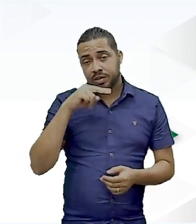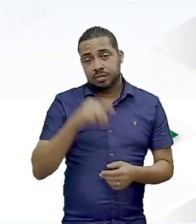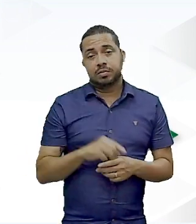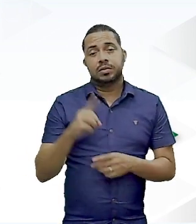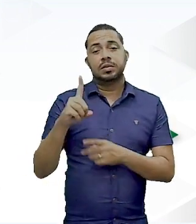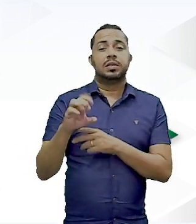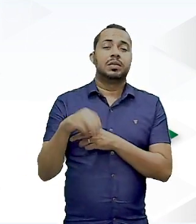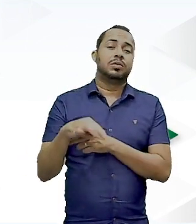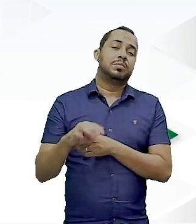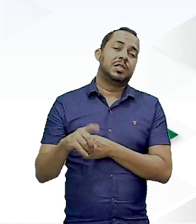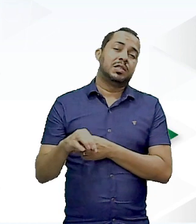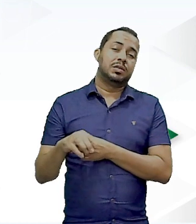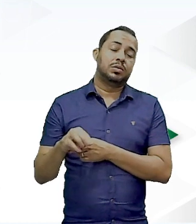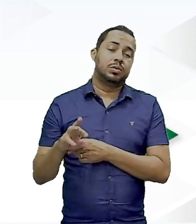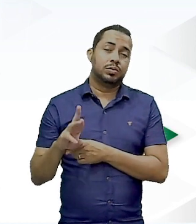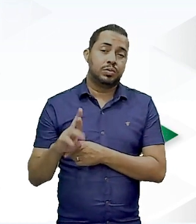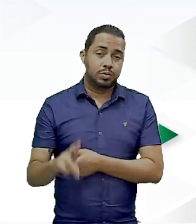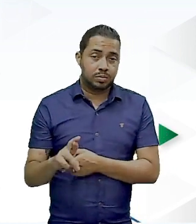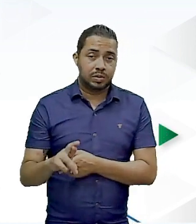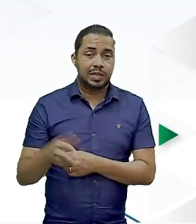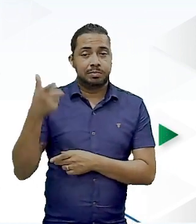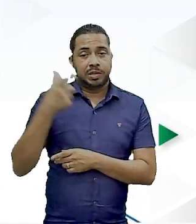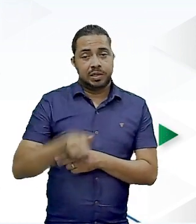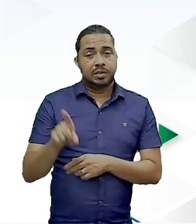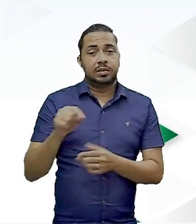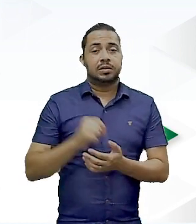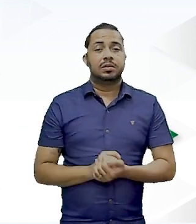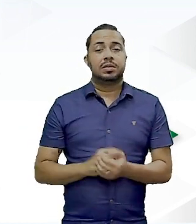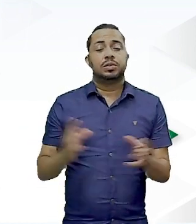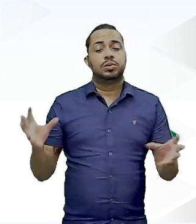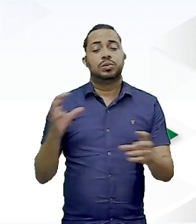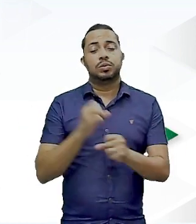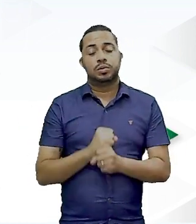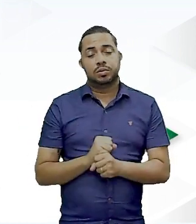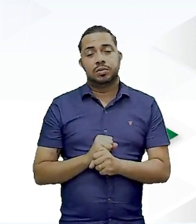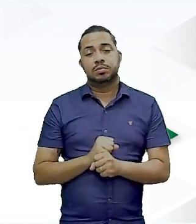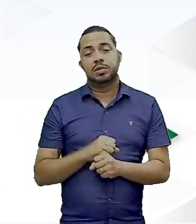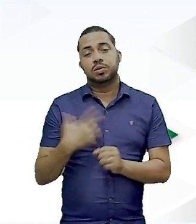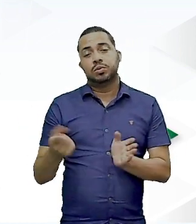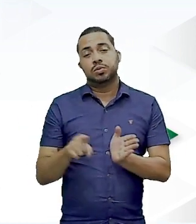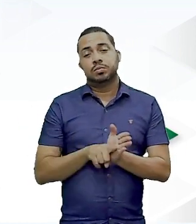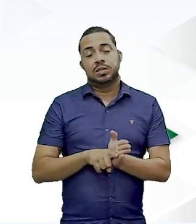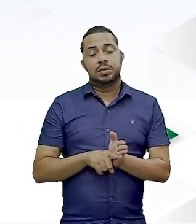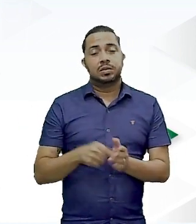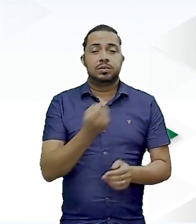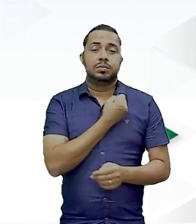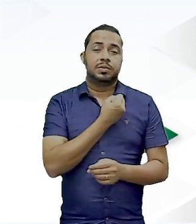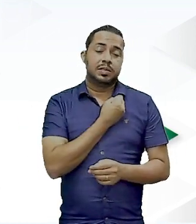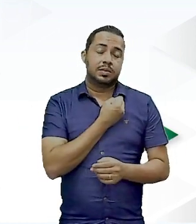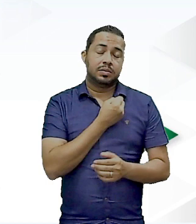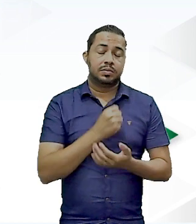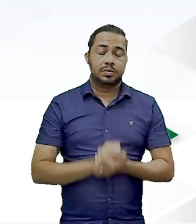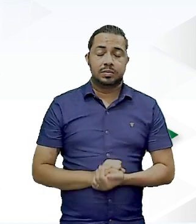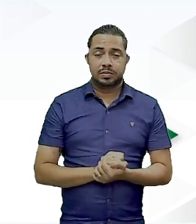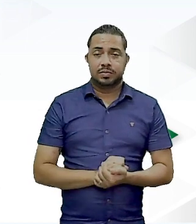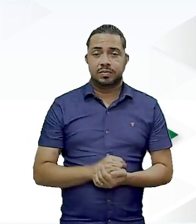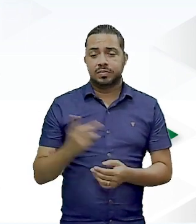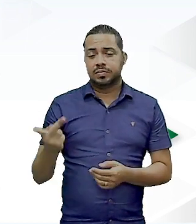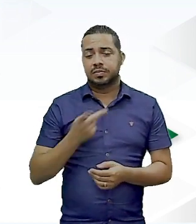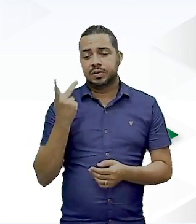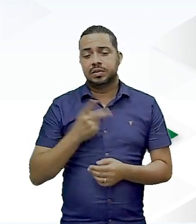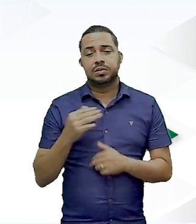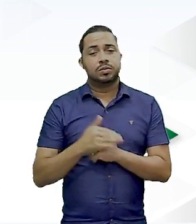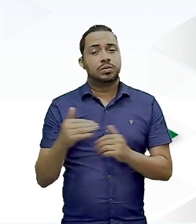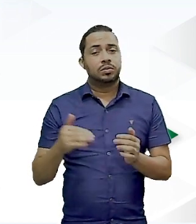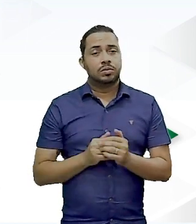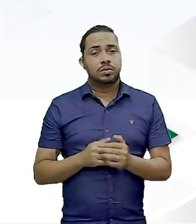denominador, repete o denominador, soma ou subtrai os numeradores. Ou seja, falando de parte todo,